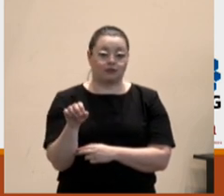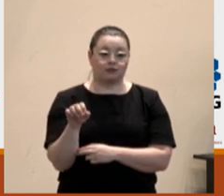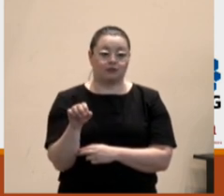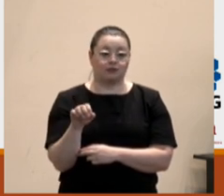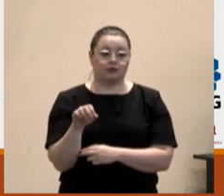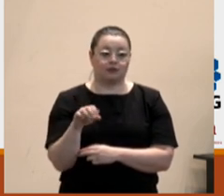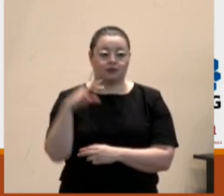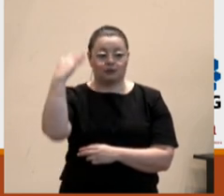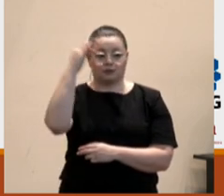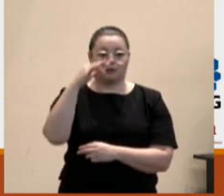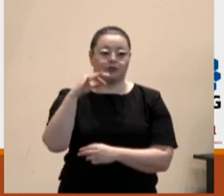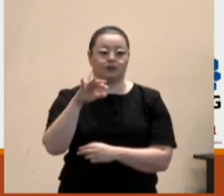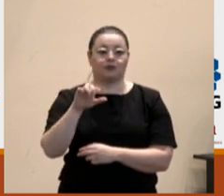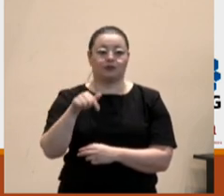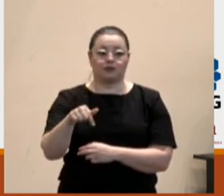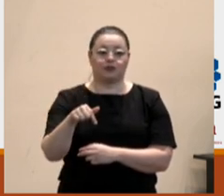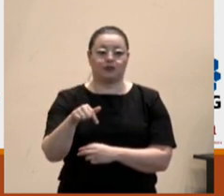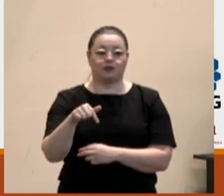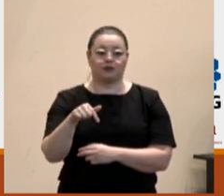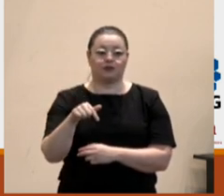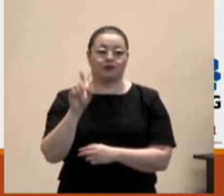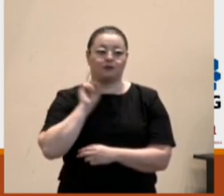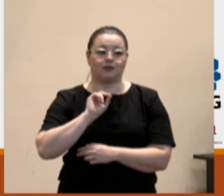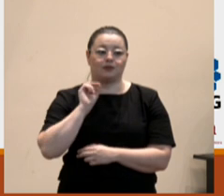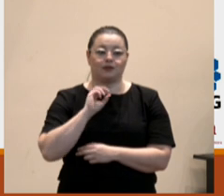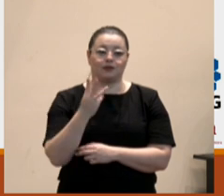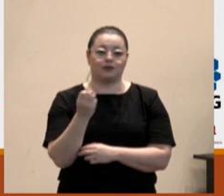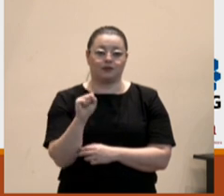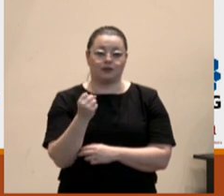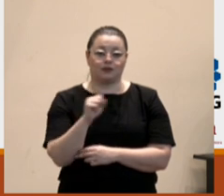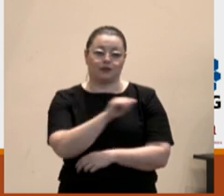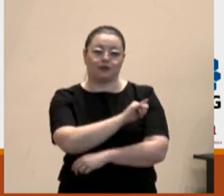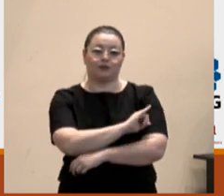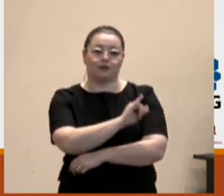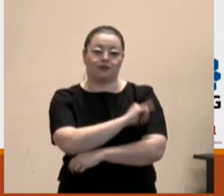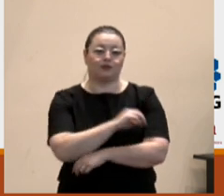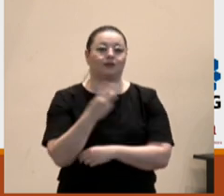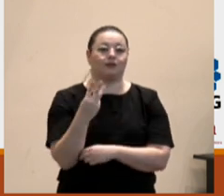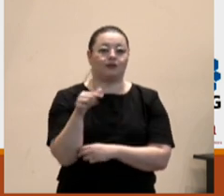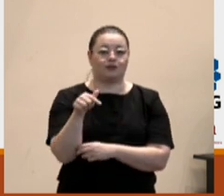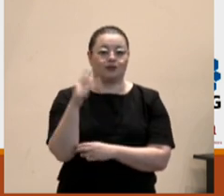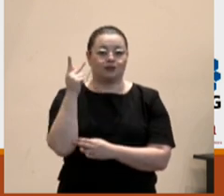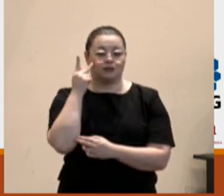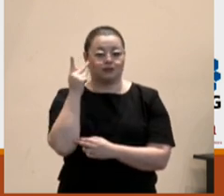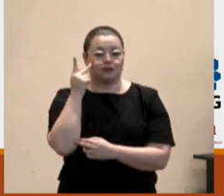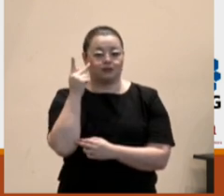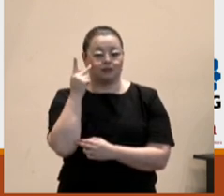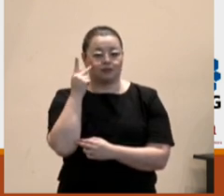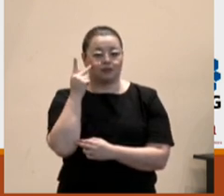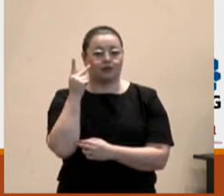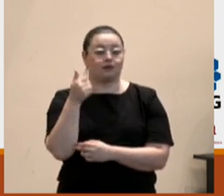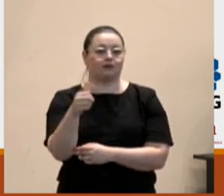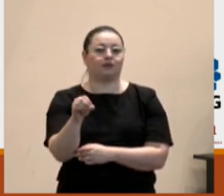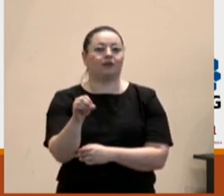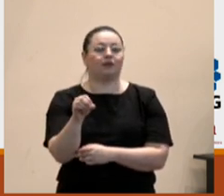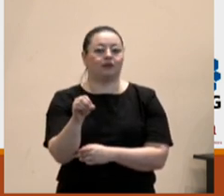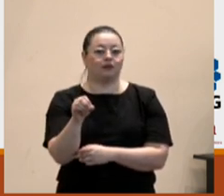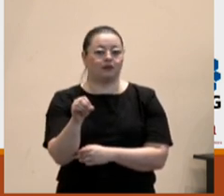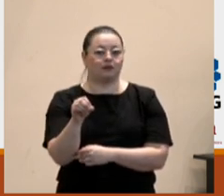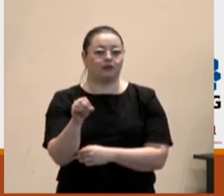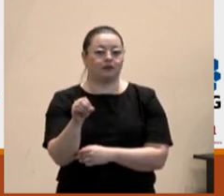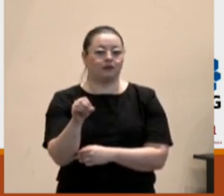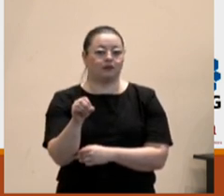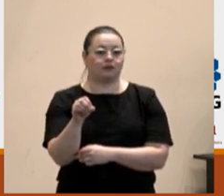Santo, 7. Minas Gerais, 38. Rio de Janeiro, 34. São Paulo, 10,